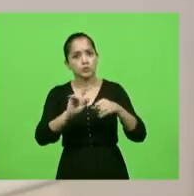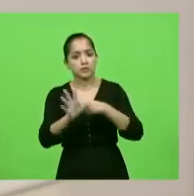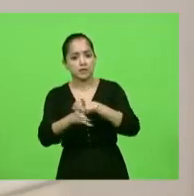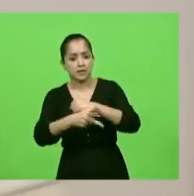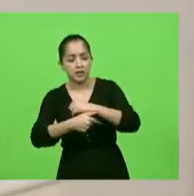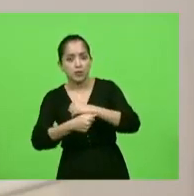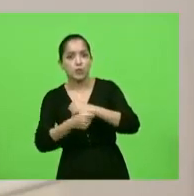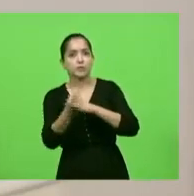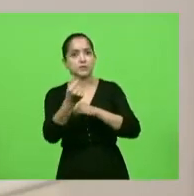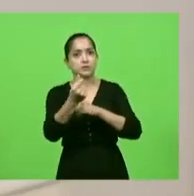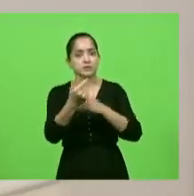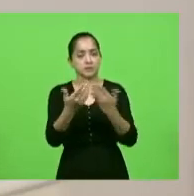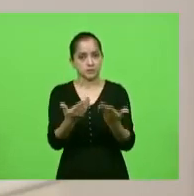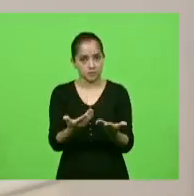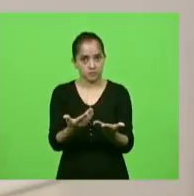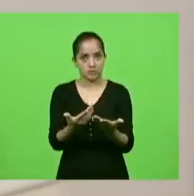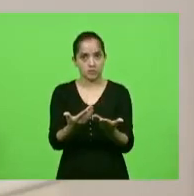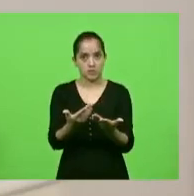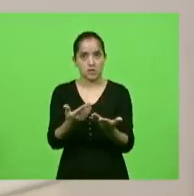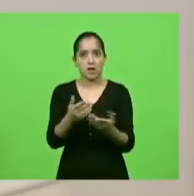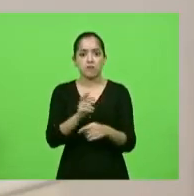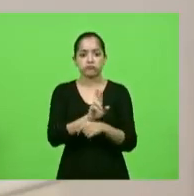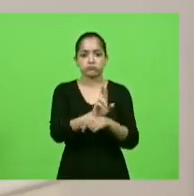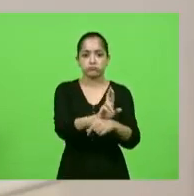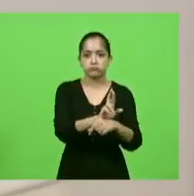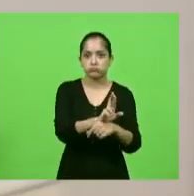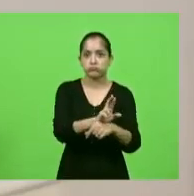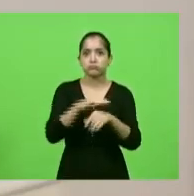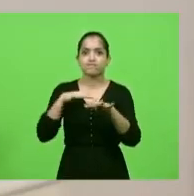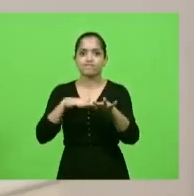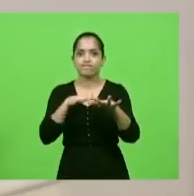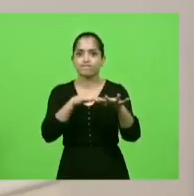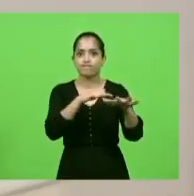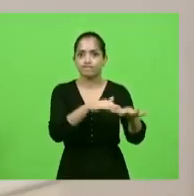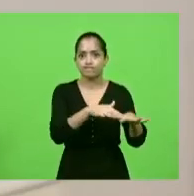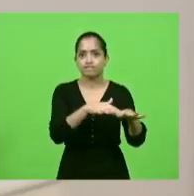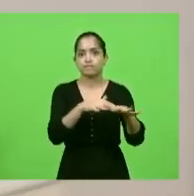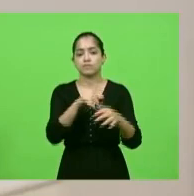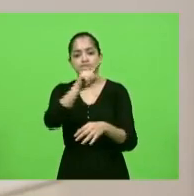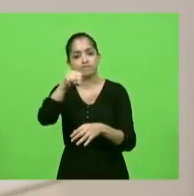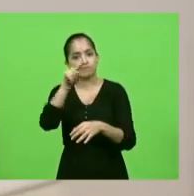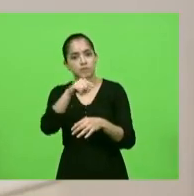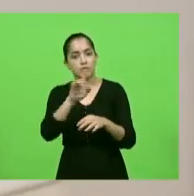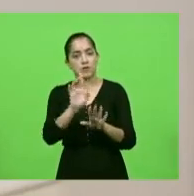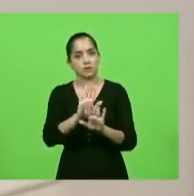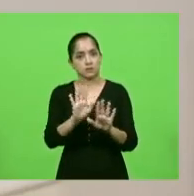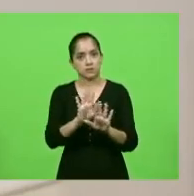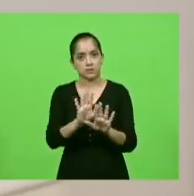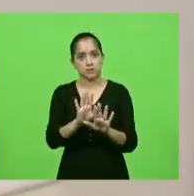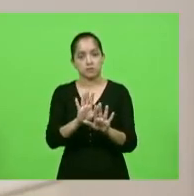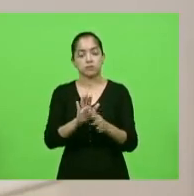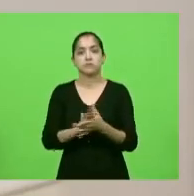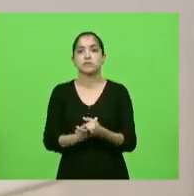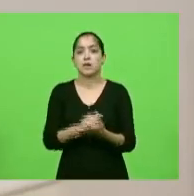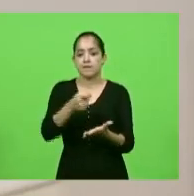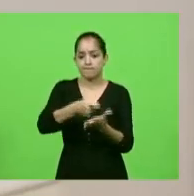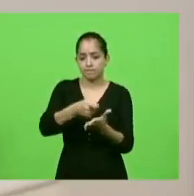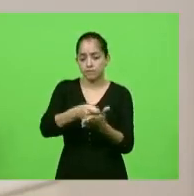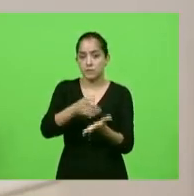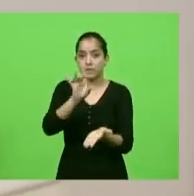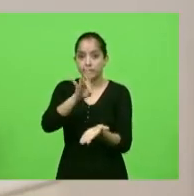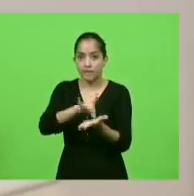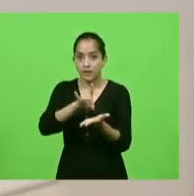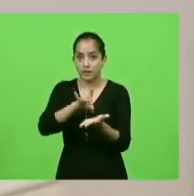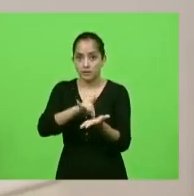incorruptível, capaz de liderar movimentos contra a sonegação por não ser sonegador, capaz de exigir a verdade no trato da